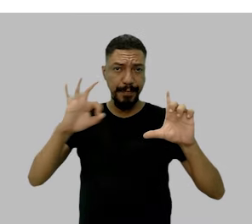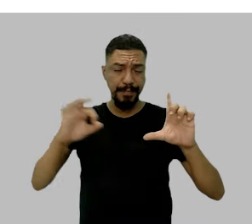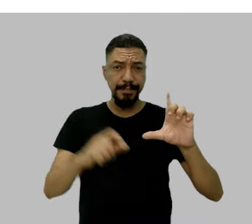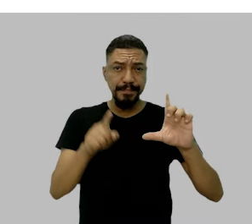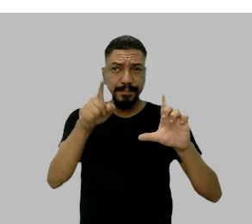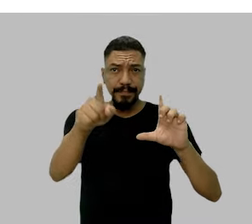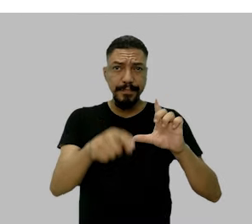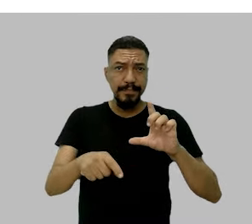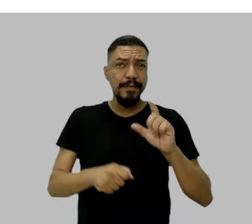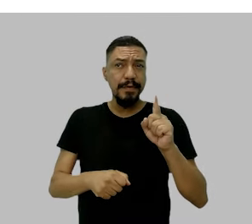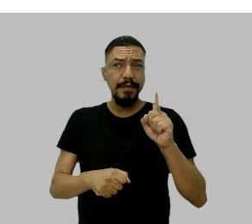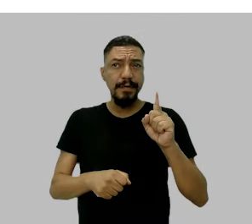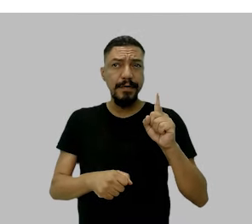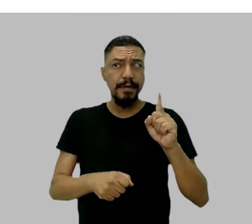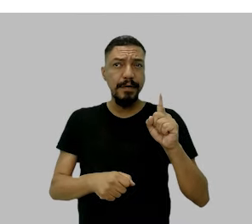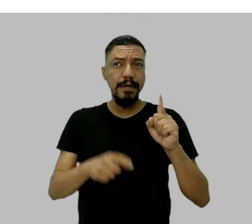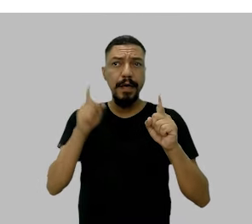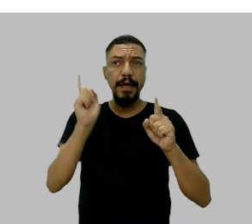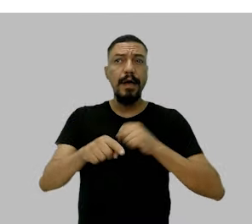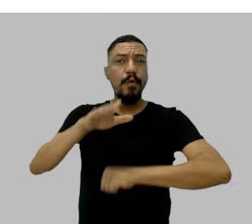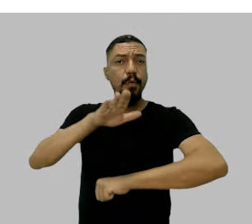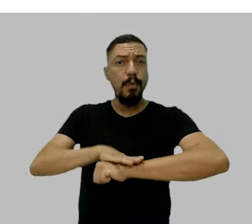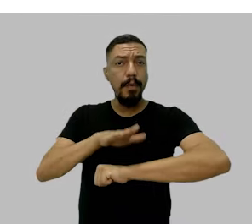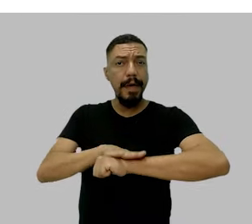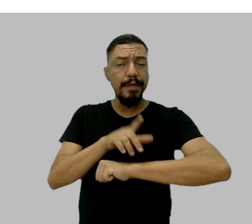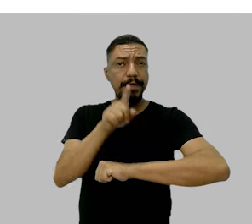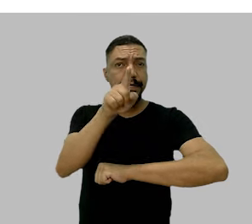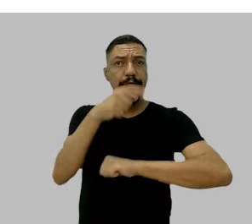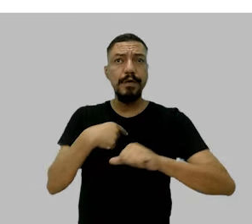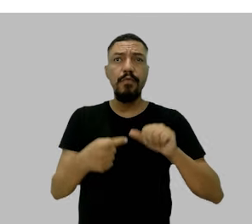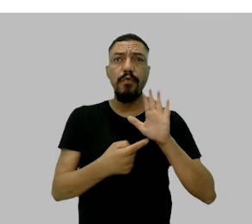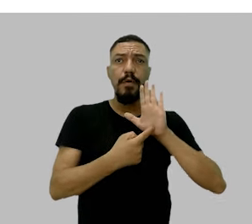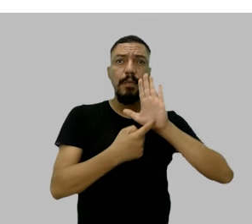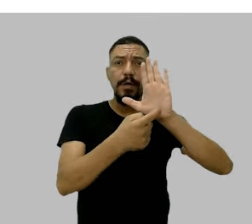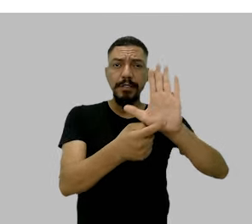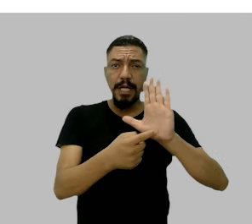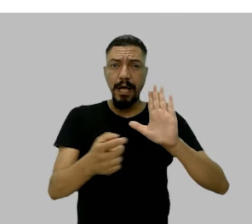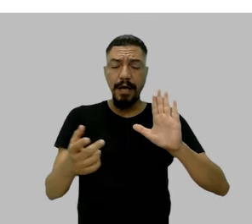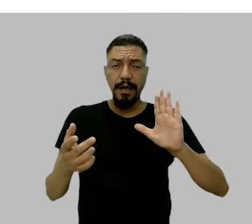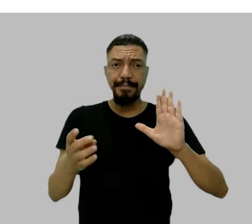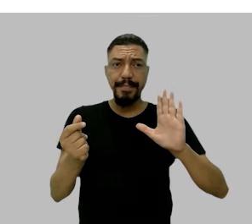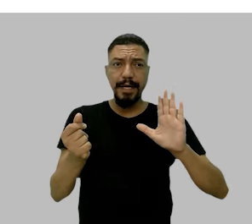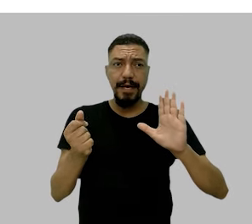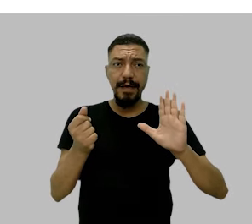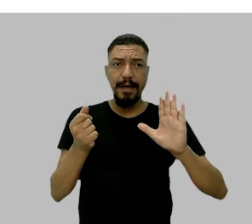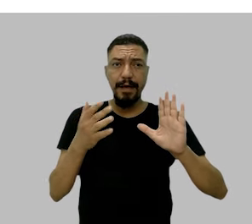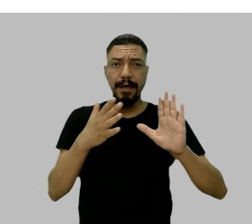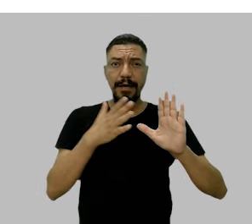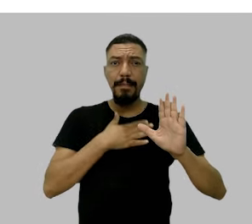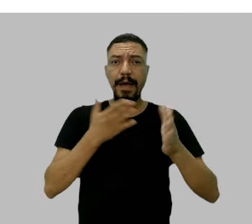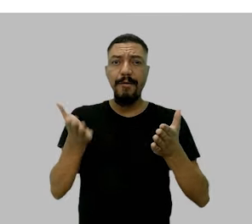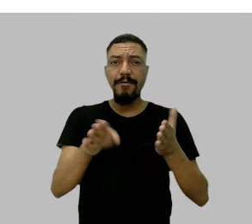logo é a hora onde eu vou fazer o meu flyer